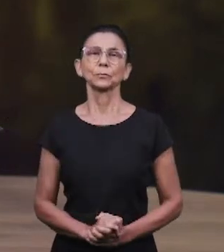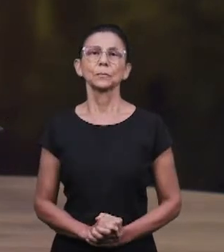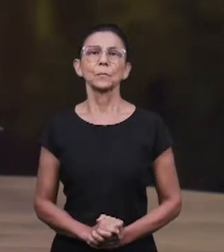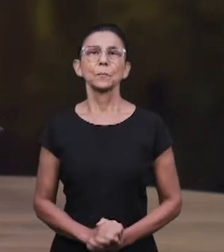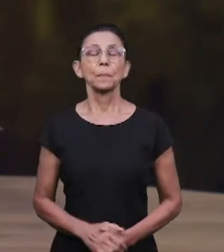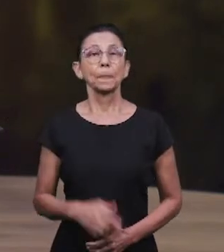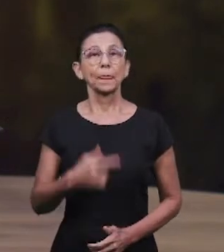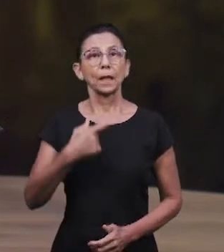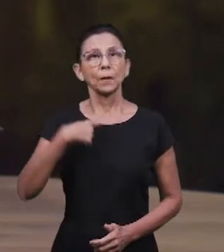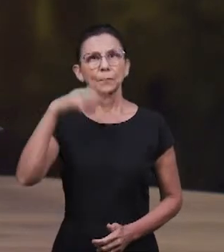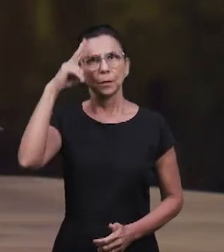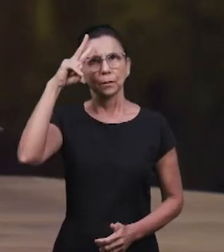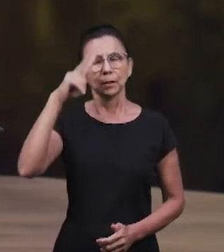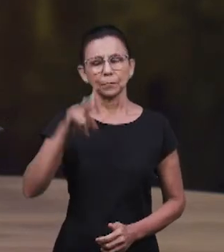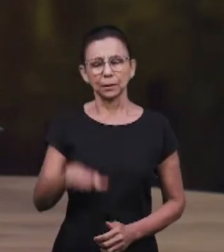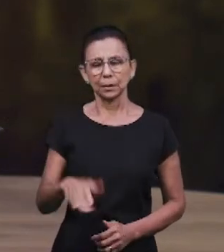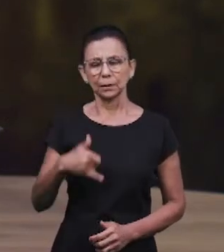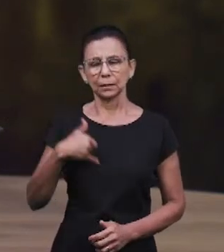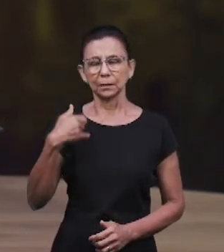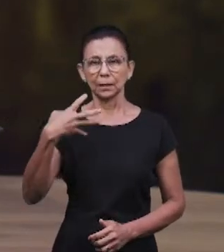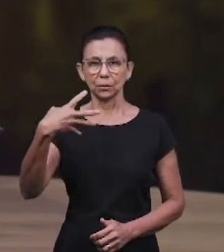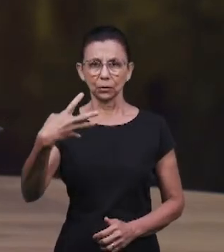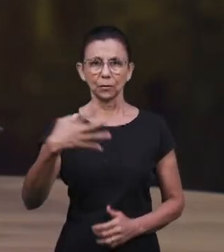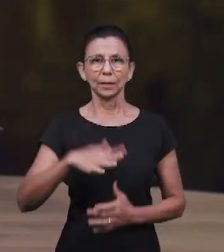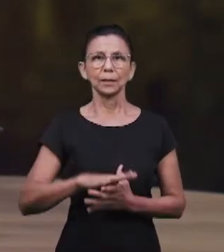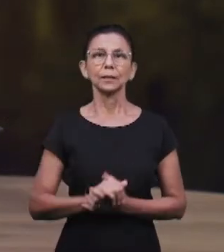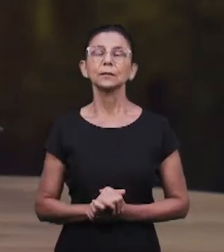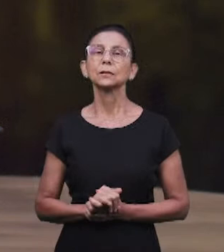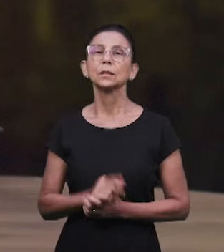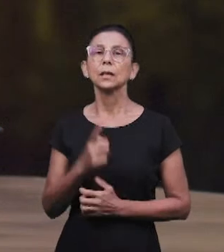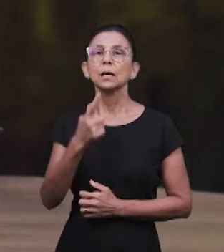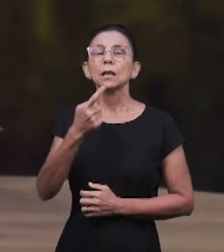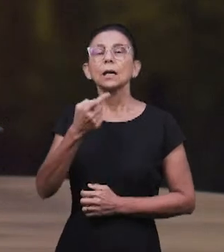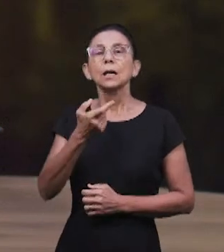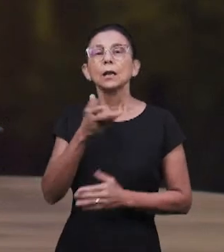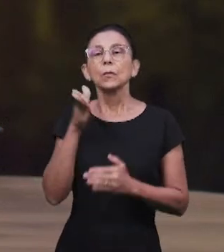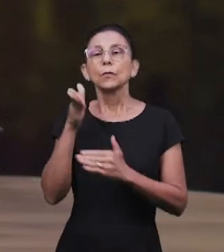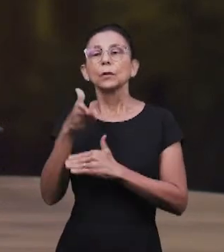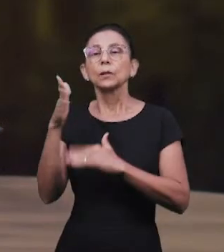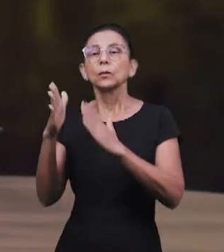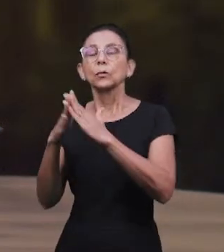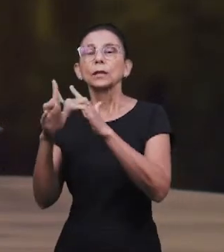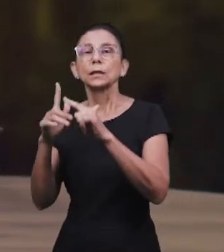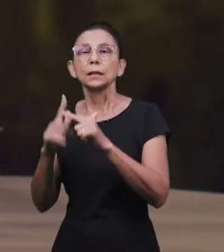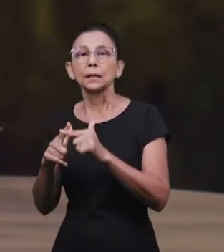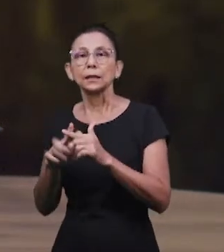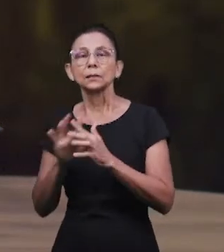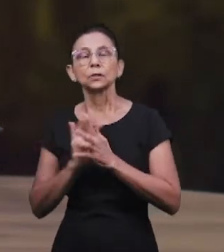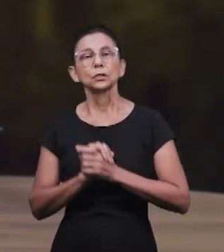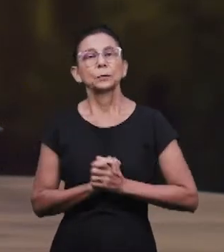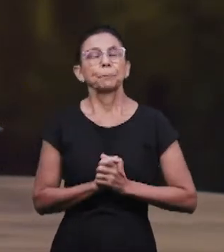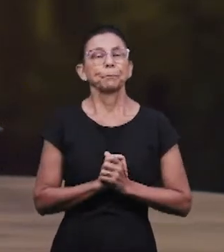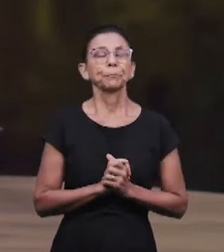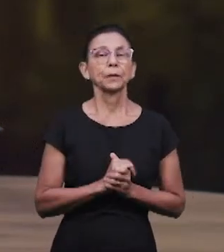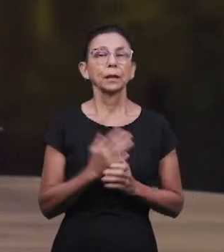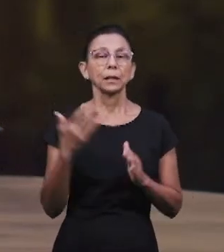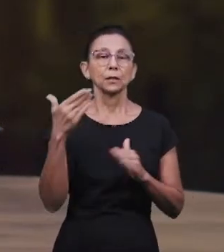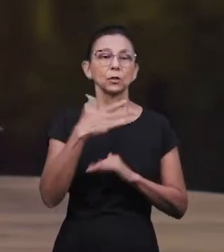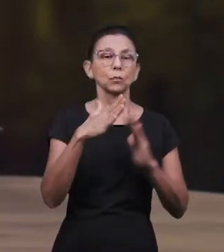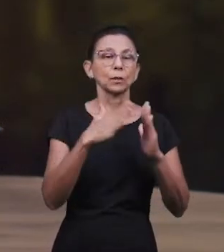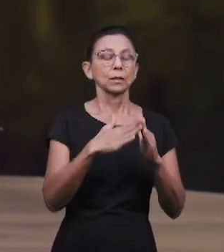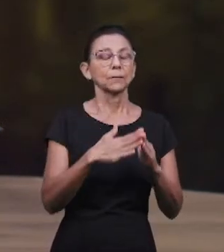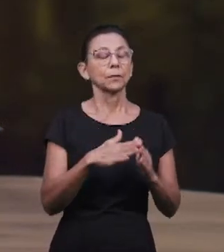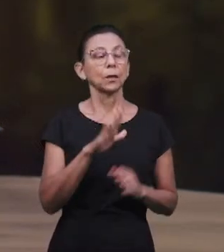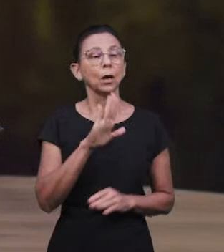uma criança de 4 anos e se converteu e chegou em casa falou para o